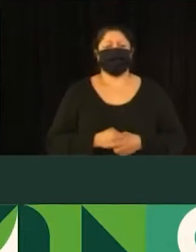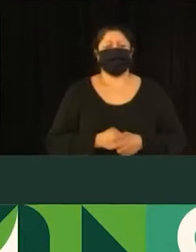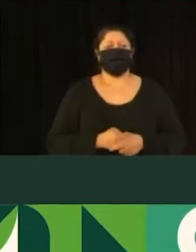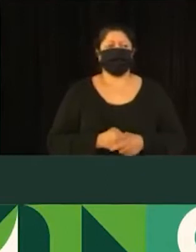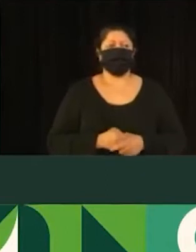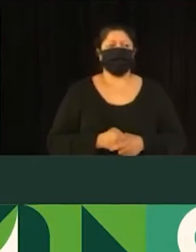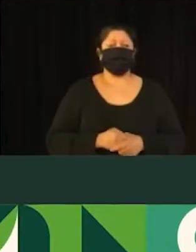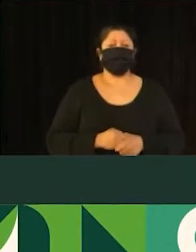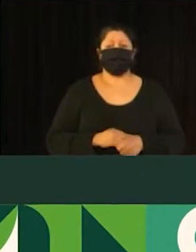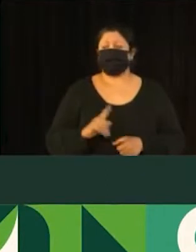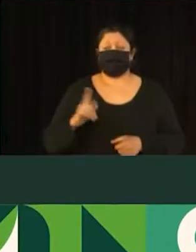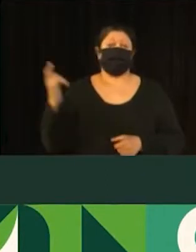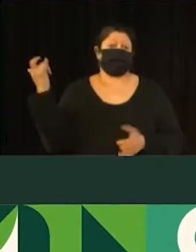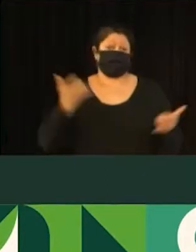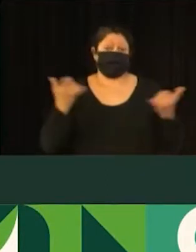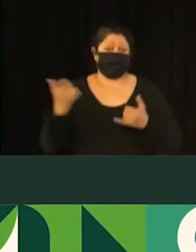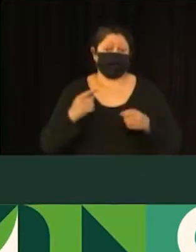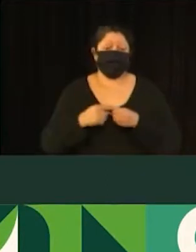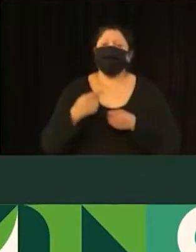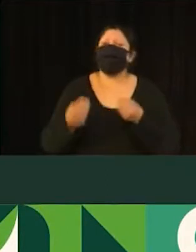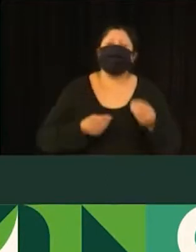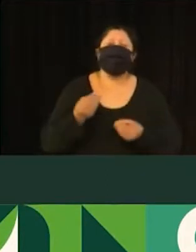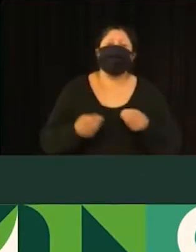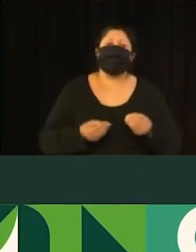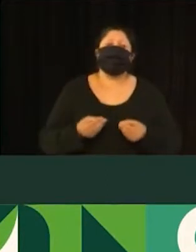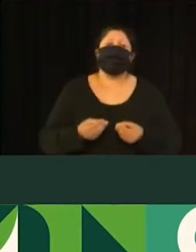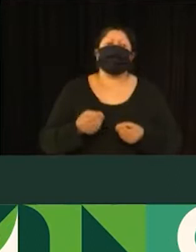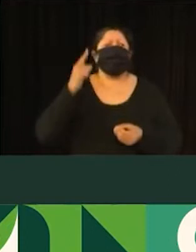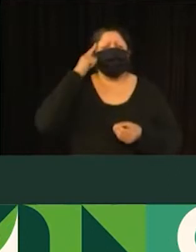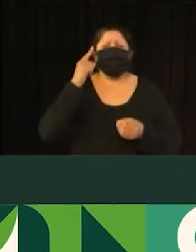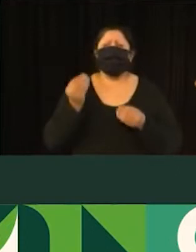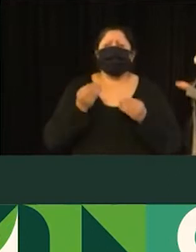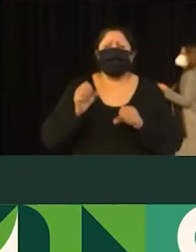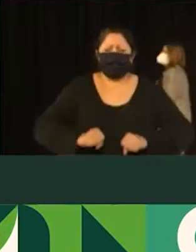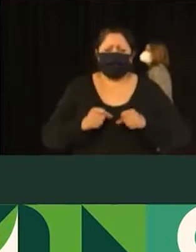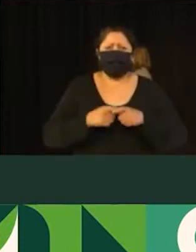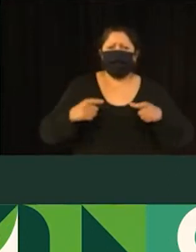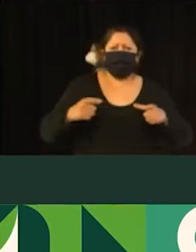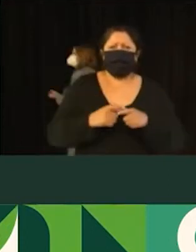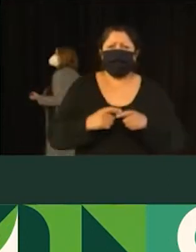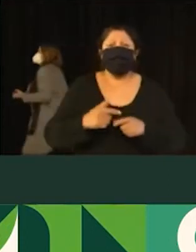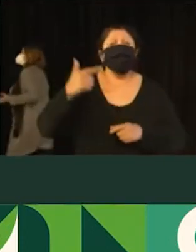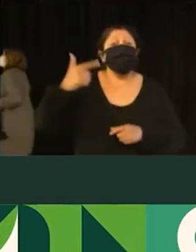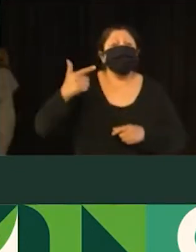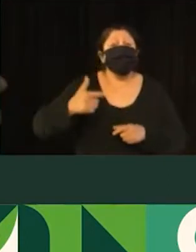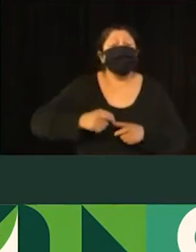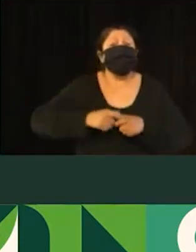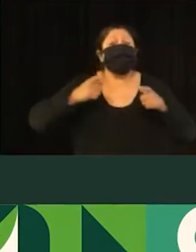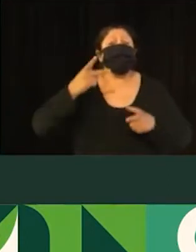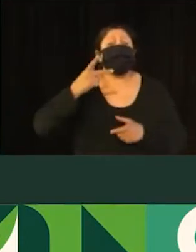Uma informação da cidade, então, para a gente ter uma noção do tamanho da nossa cidade, né, o segundo maior produto interno bruto,